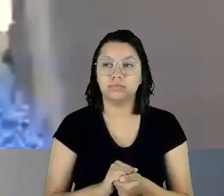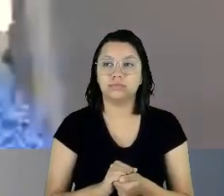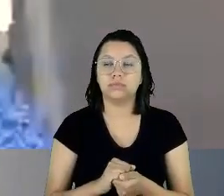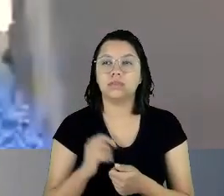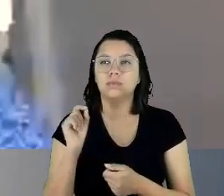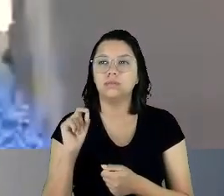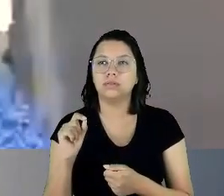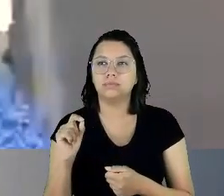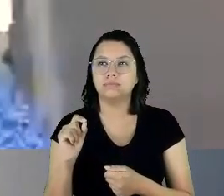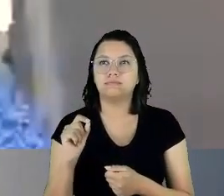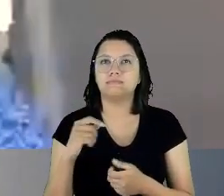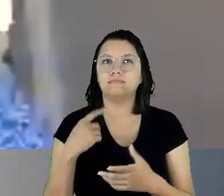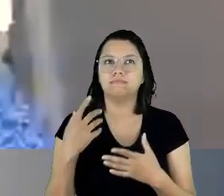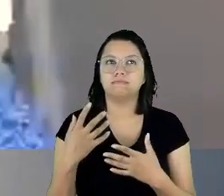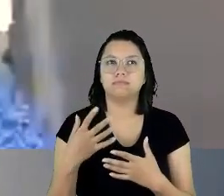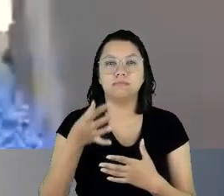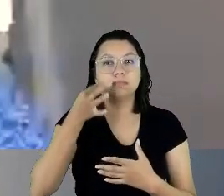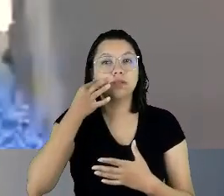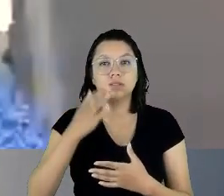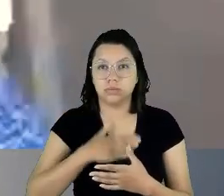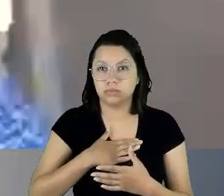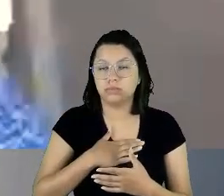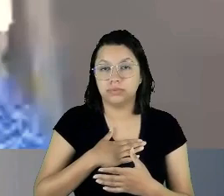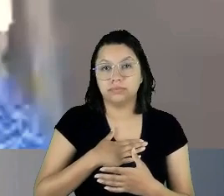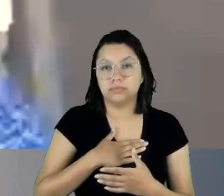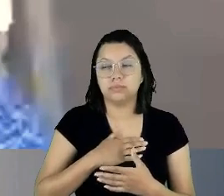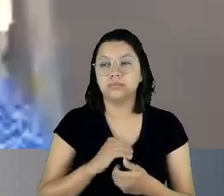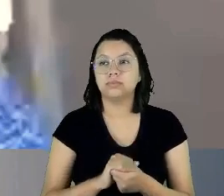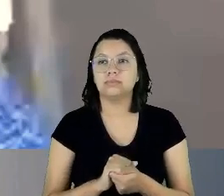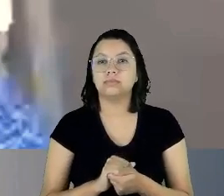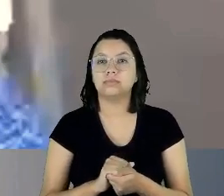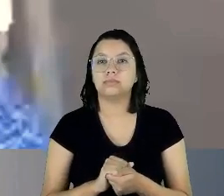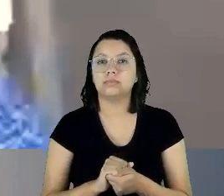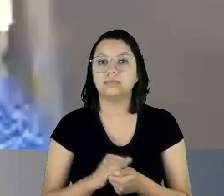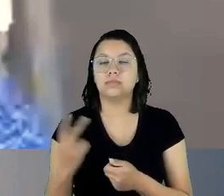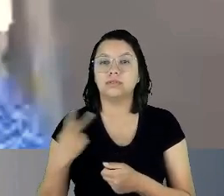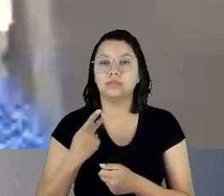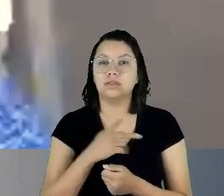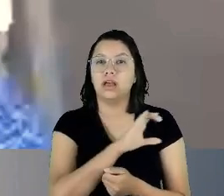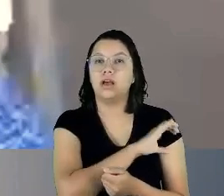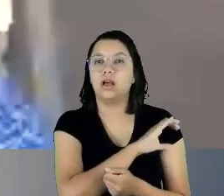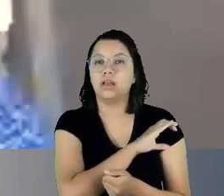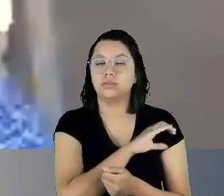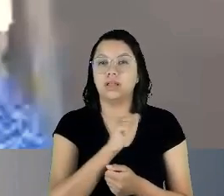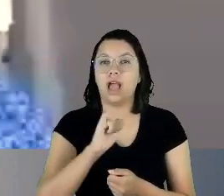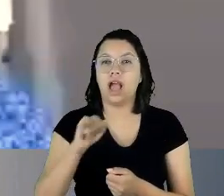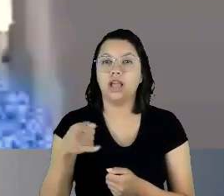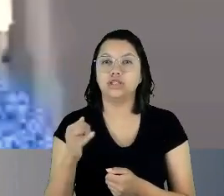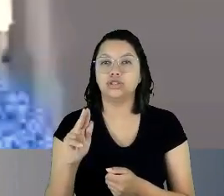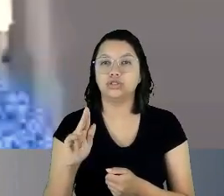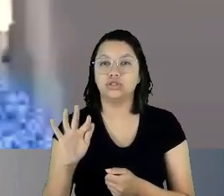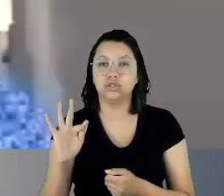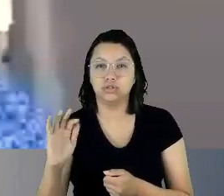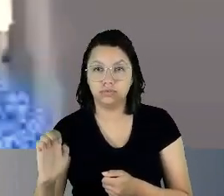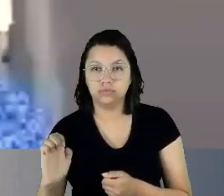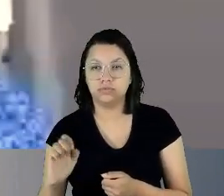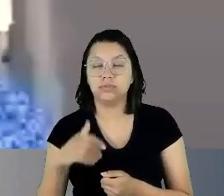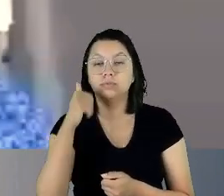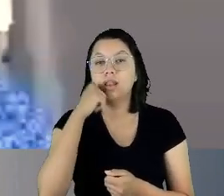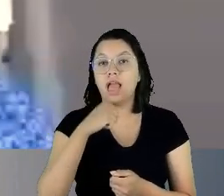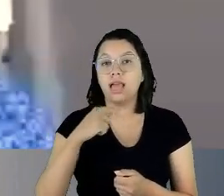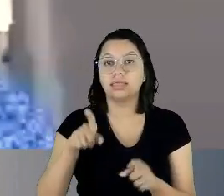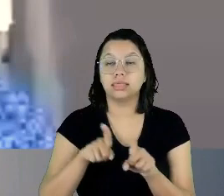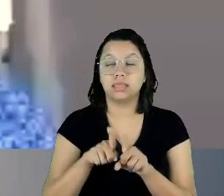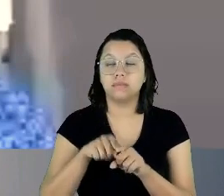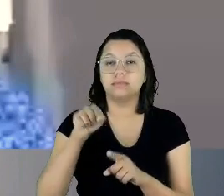E algo que ficou muito presente para mim, como a Tani, que é a nossa coordenadora da JUF Mulheres, que também estava